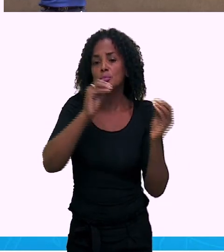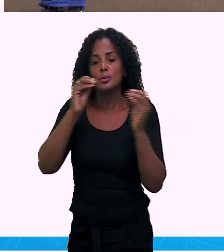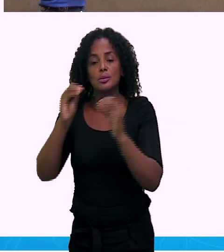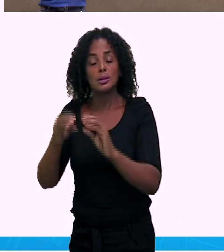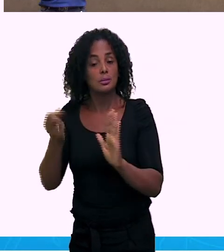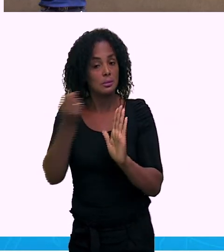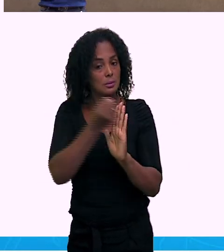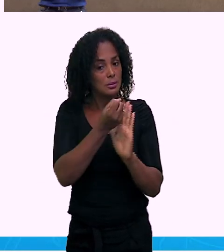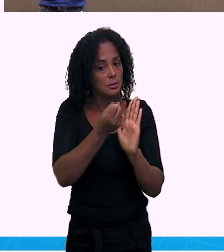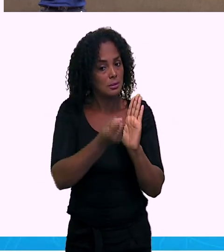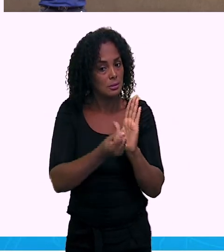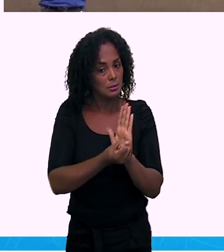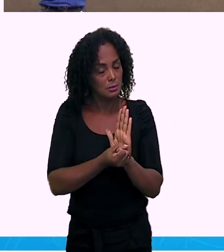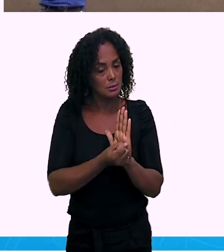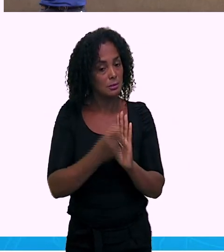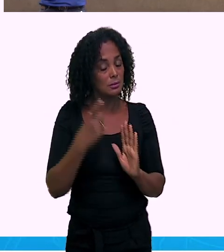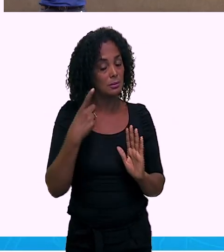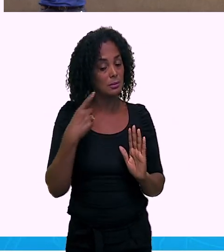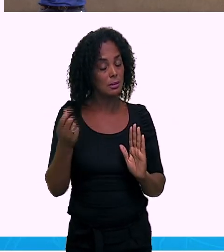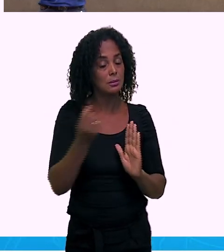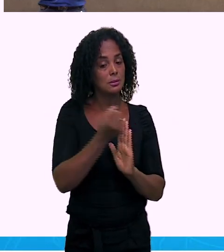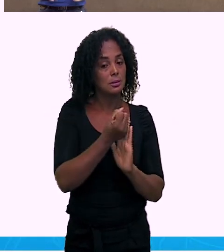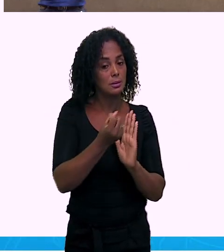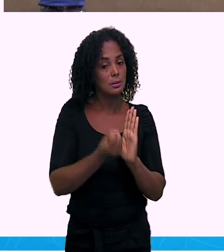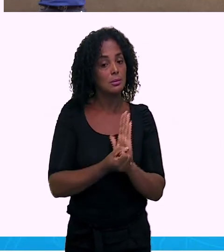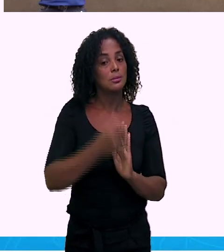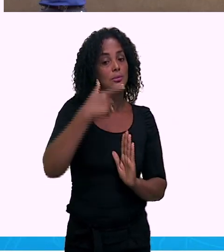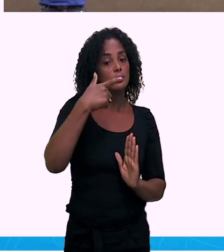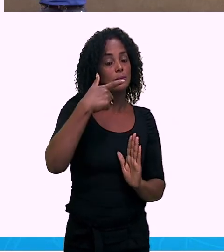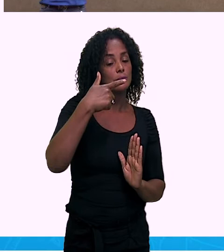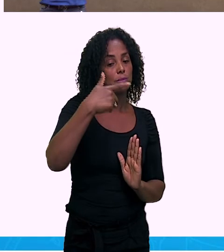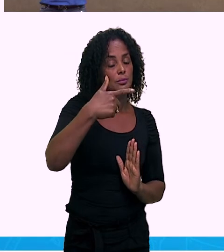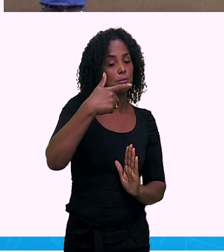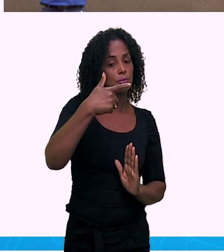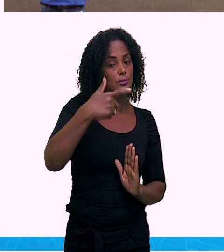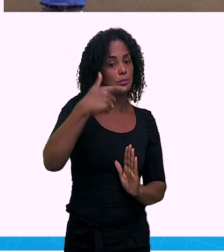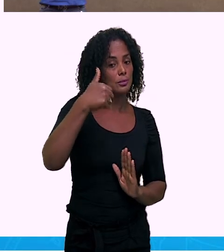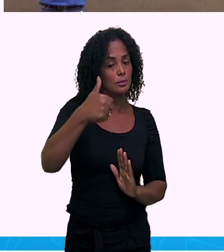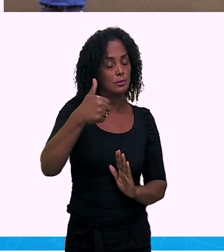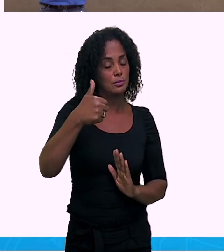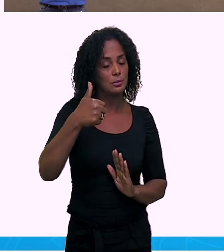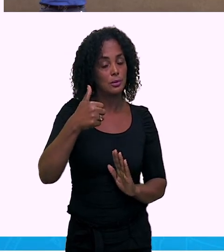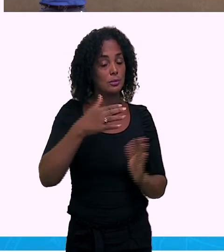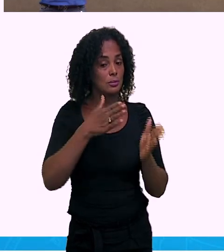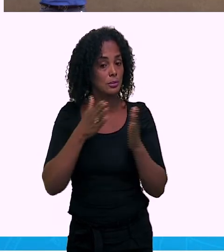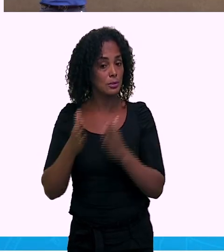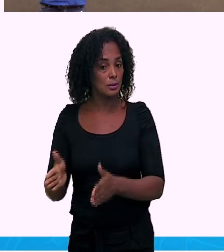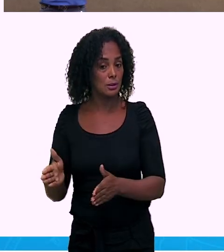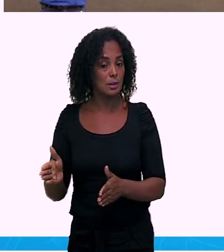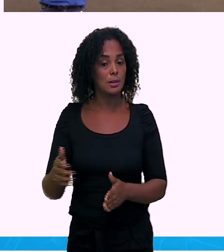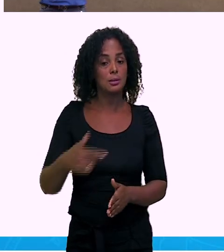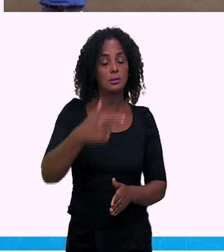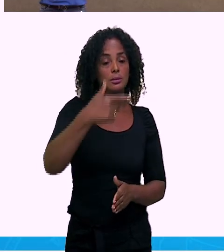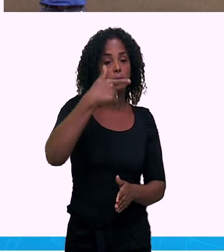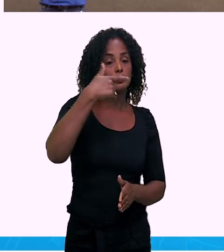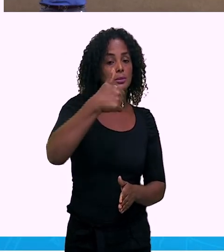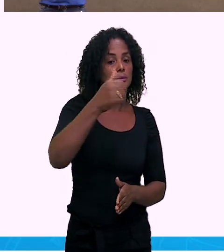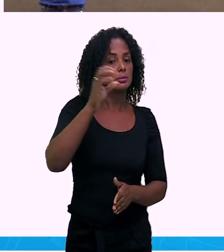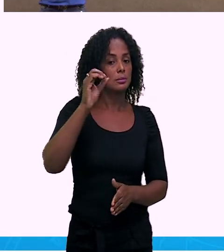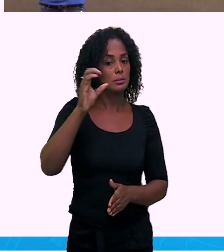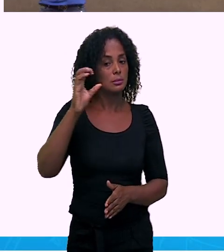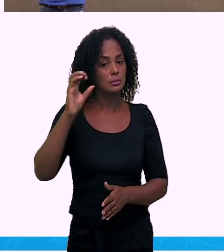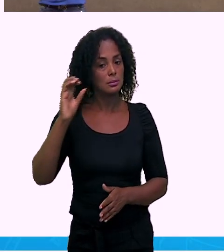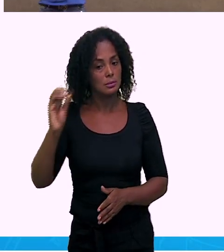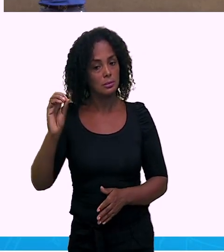de século, sair do século 21, quando a gente chegar aí no ano 2100. Nós estamos no